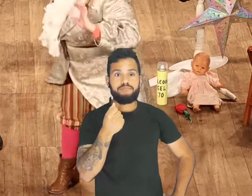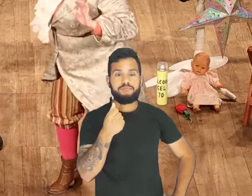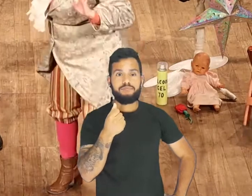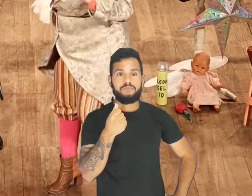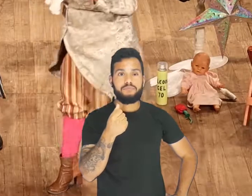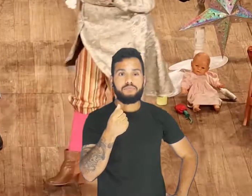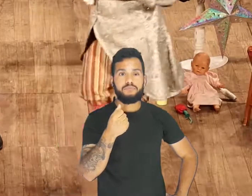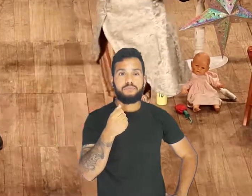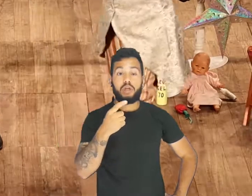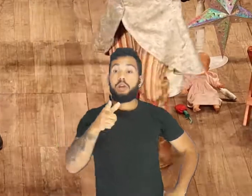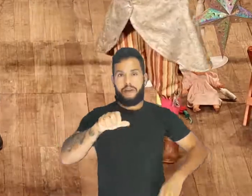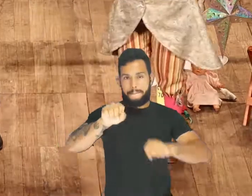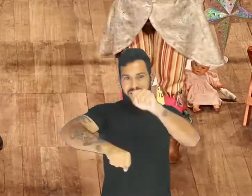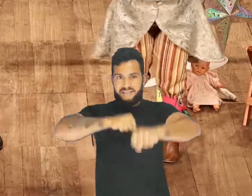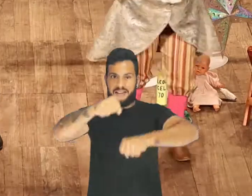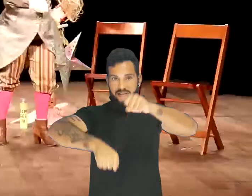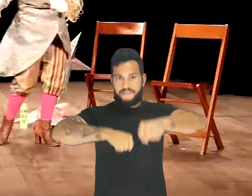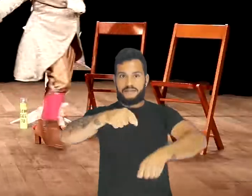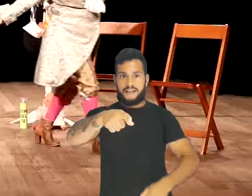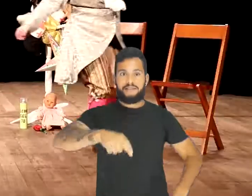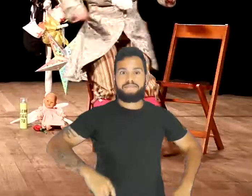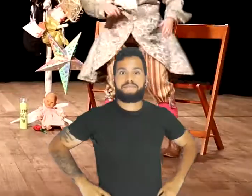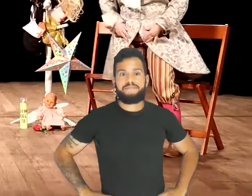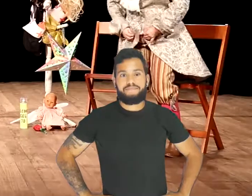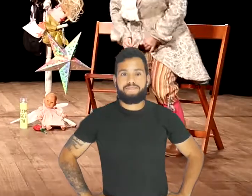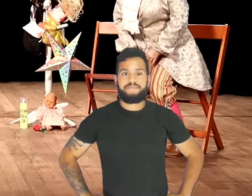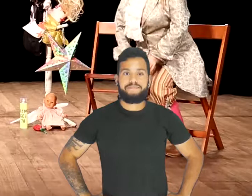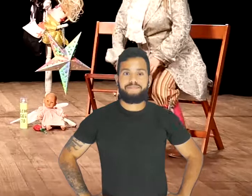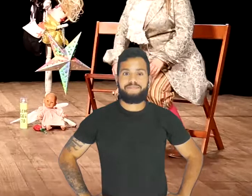Tu vai miar, tu vai miar andando de bicicleta. Vai lá.